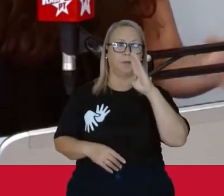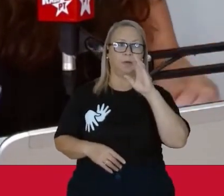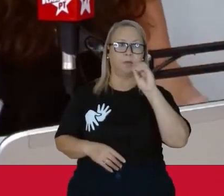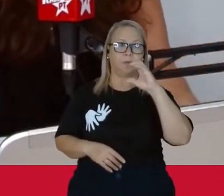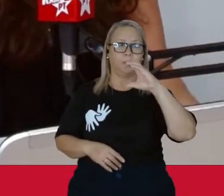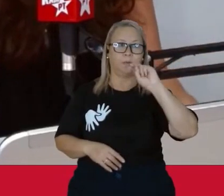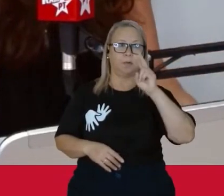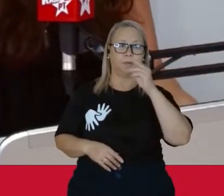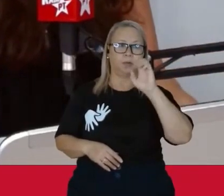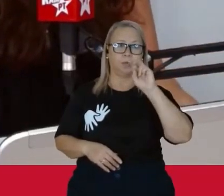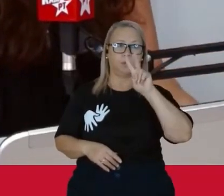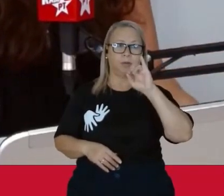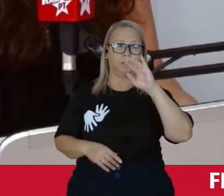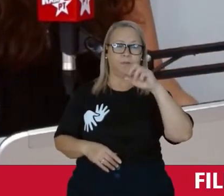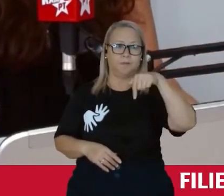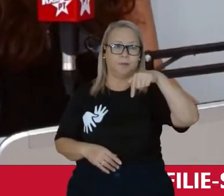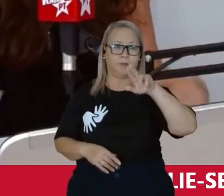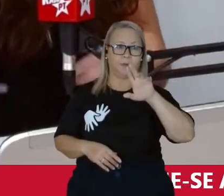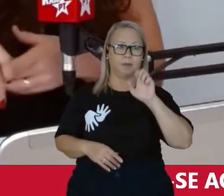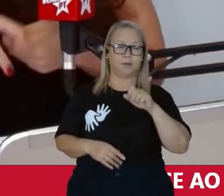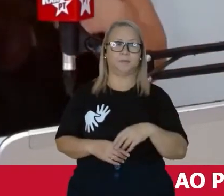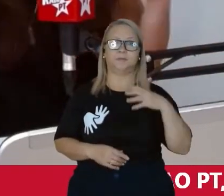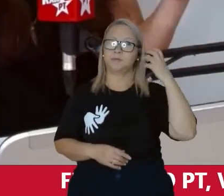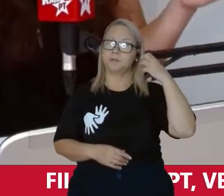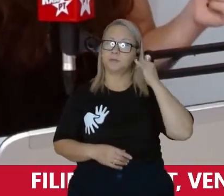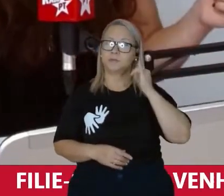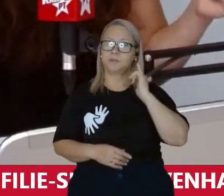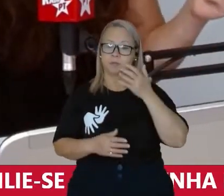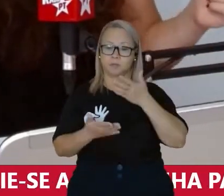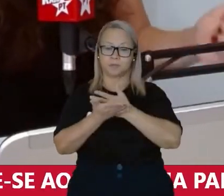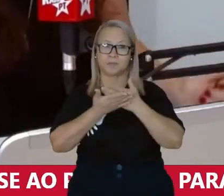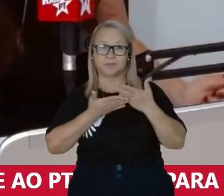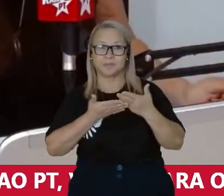muitas perguntas. Esse é o nosso podcast, mas vamos pelo começo. Nosso